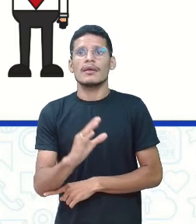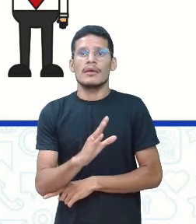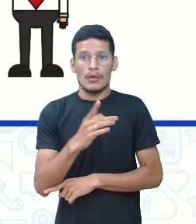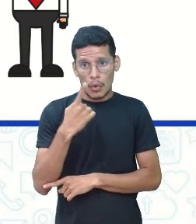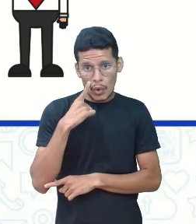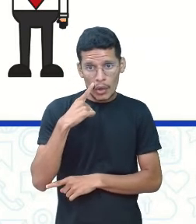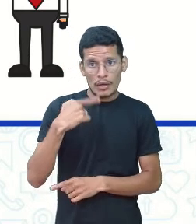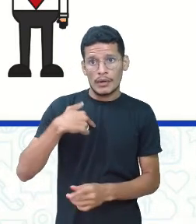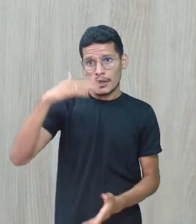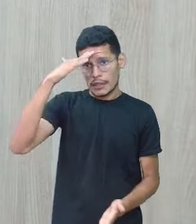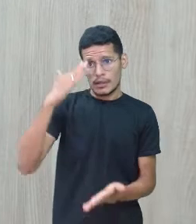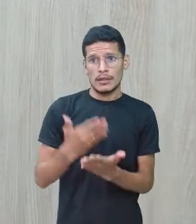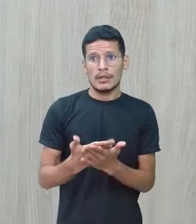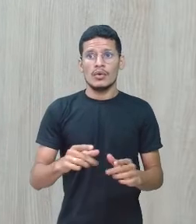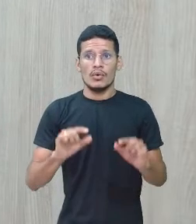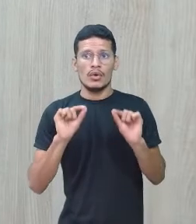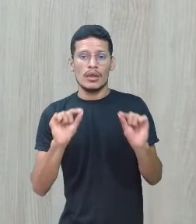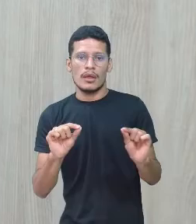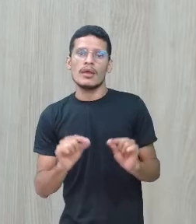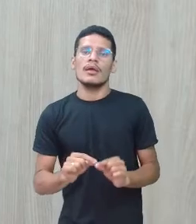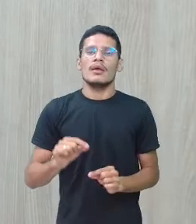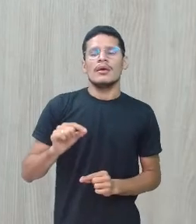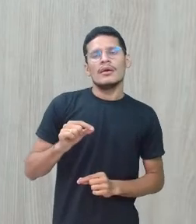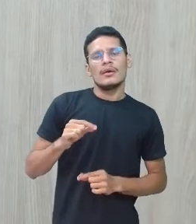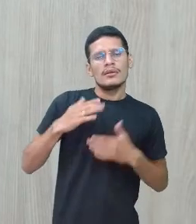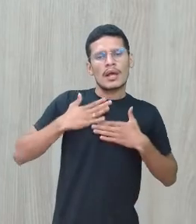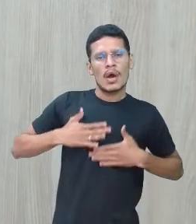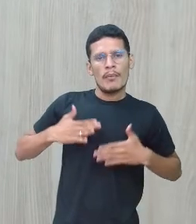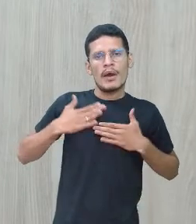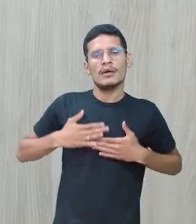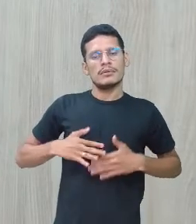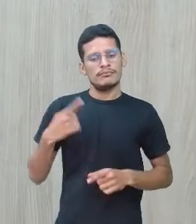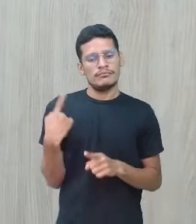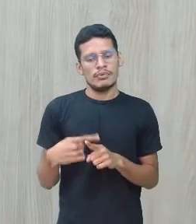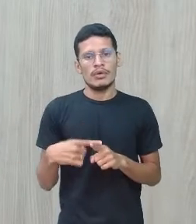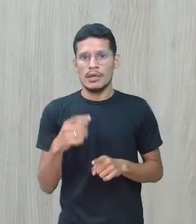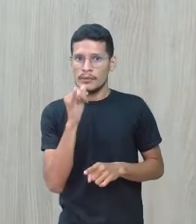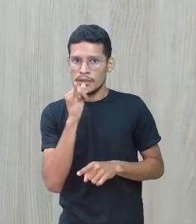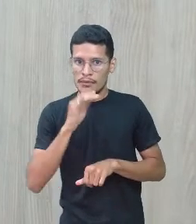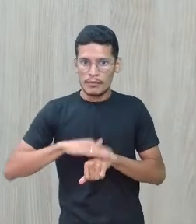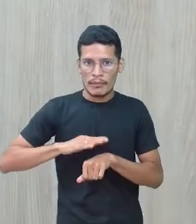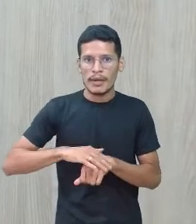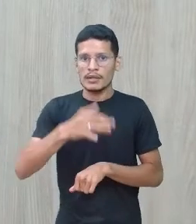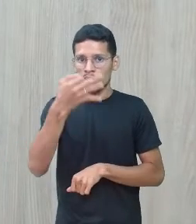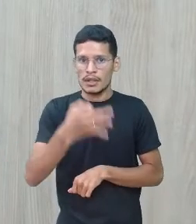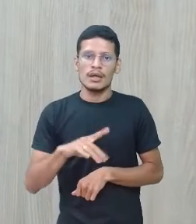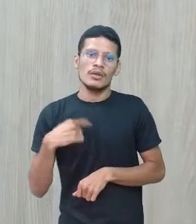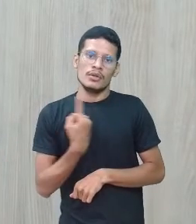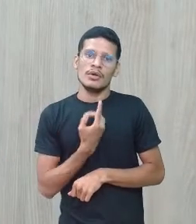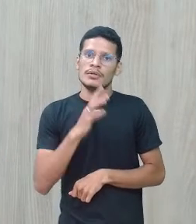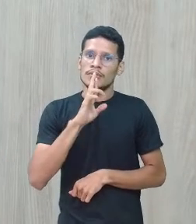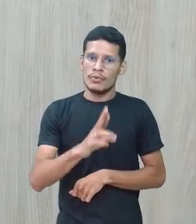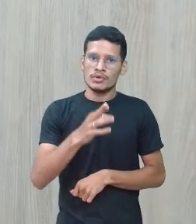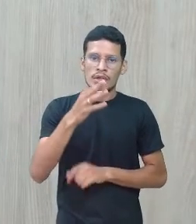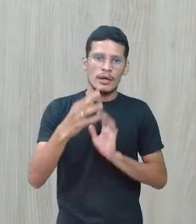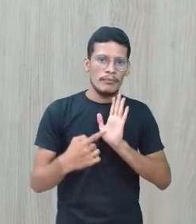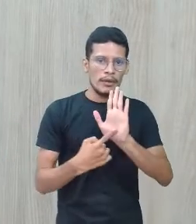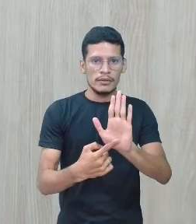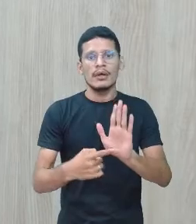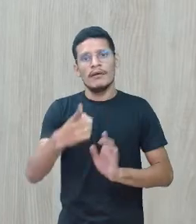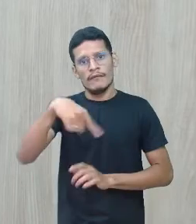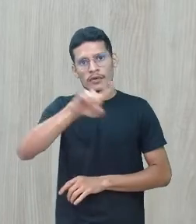aqui eu acredito que eu coloquei, né? Que eles se acalmassem, porque no momento certo iríamos apresentar a resposta e eles